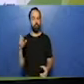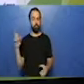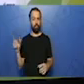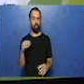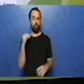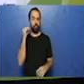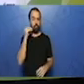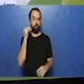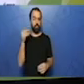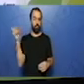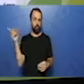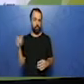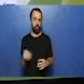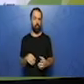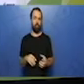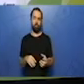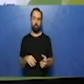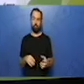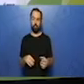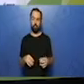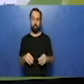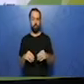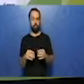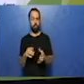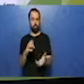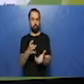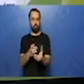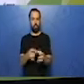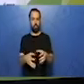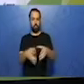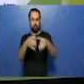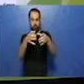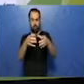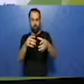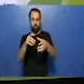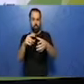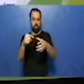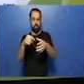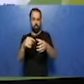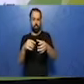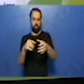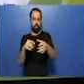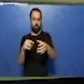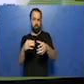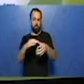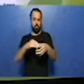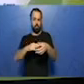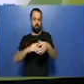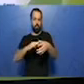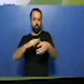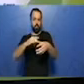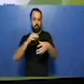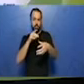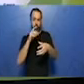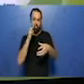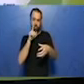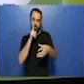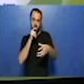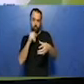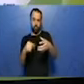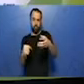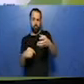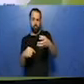né, a areia embaixo, ou o cascalho, e o sobrenadante. Então, a gente consegue transferir, né, com maior eficiência